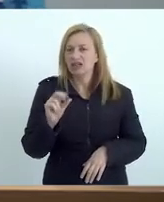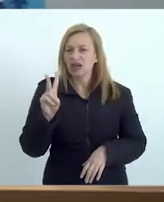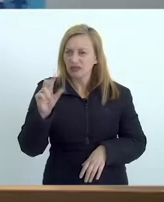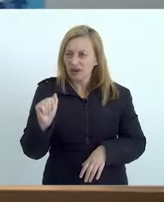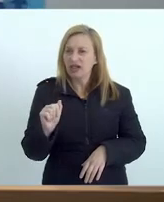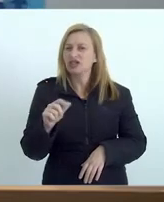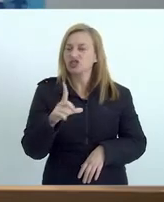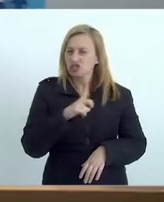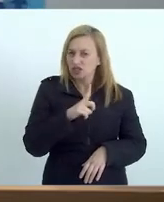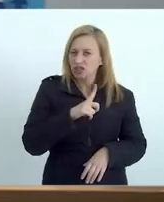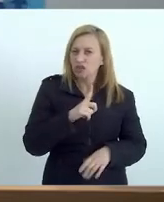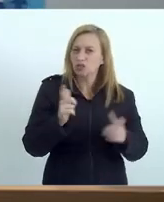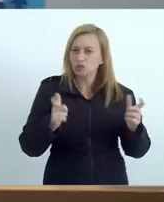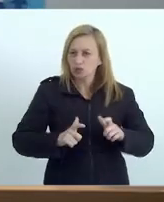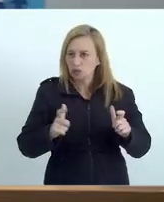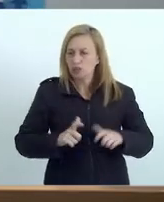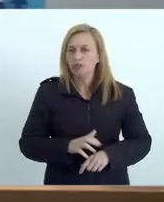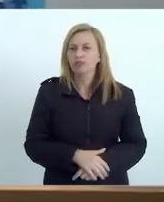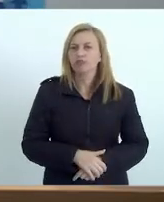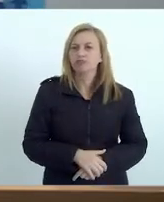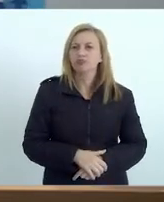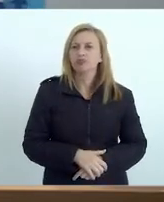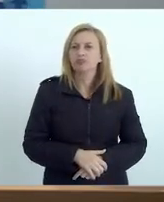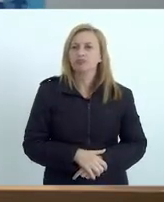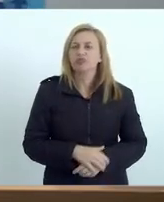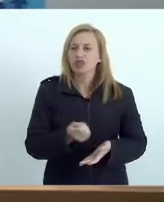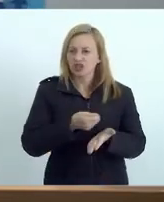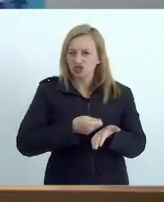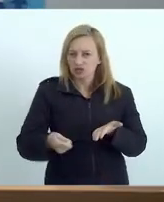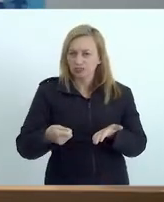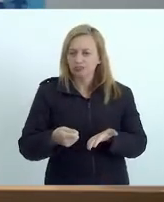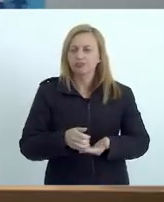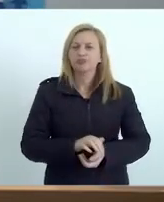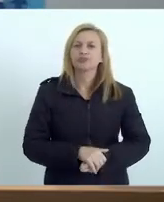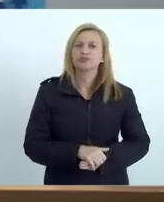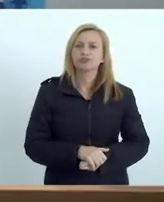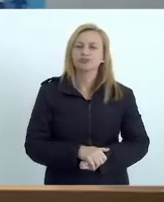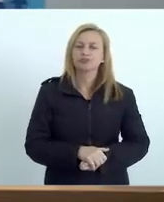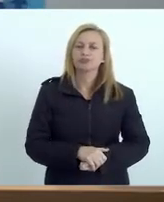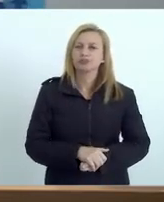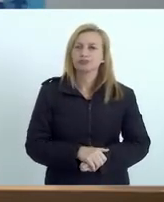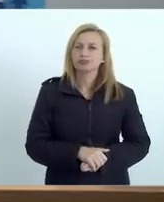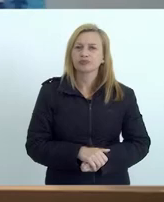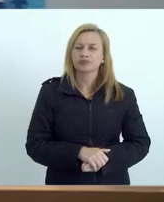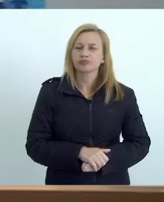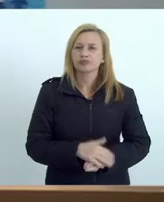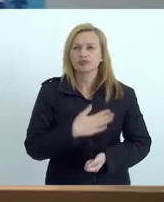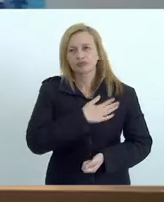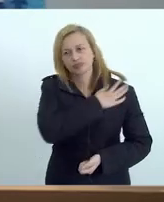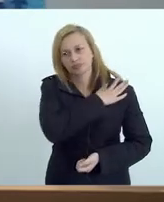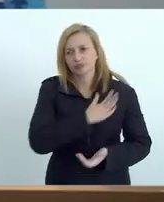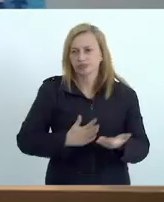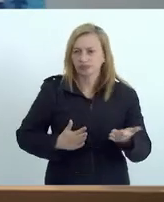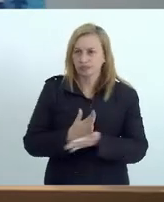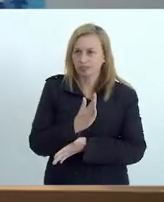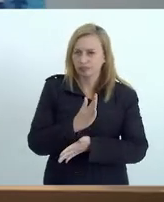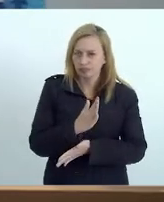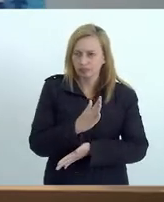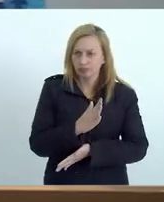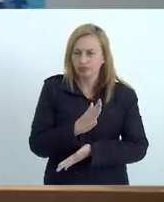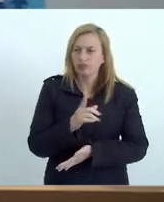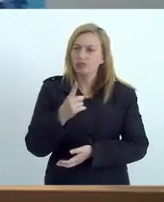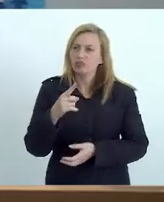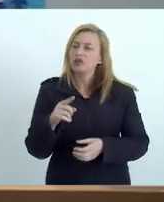no ato da inscrição E aí os militares aprovados fazem